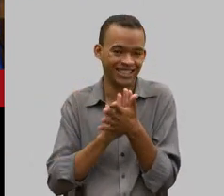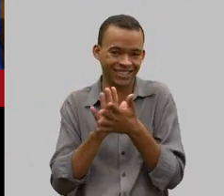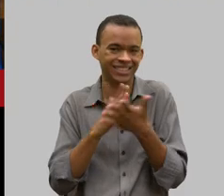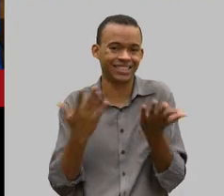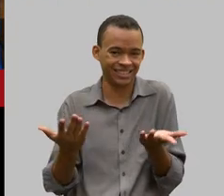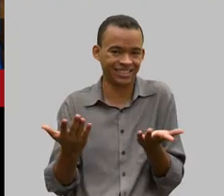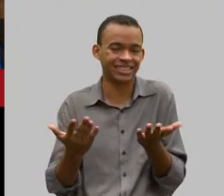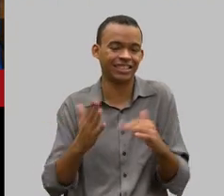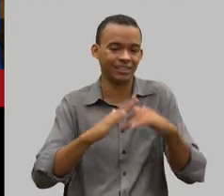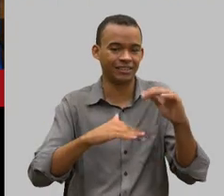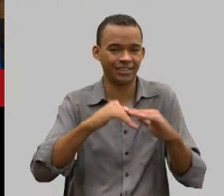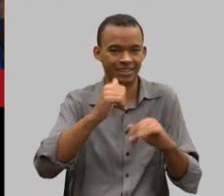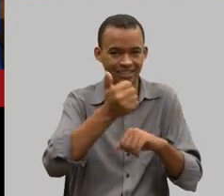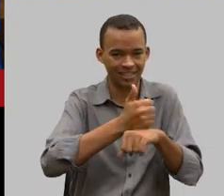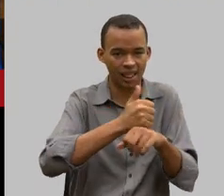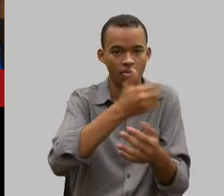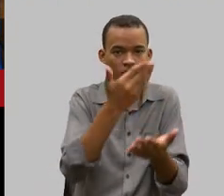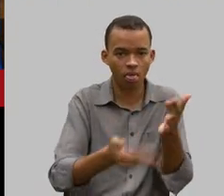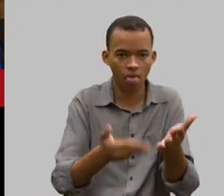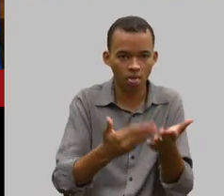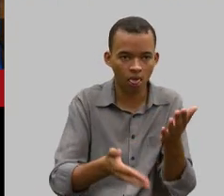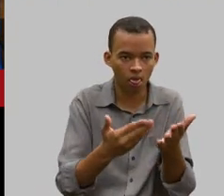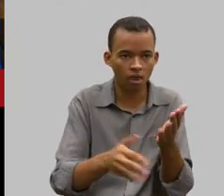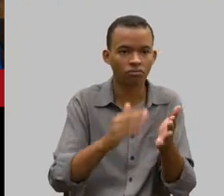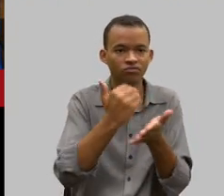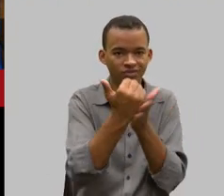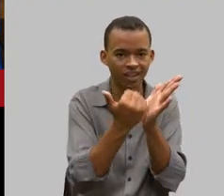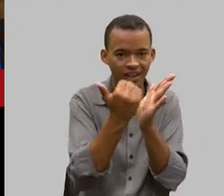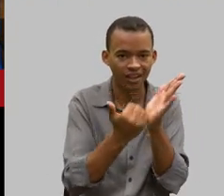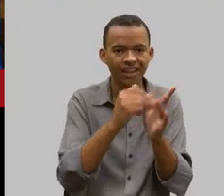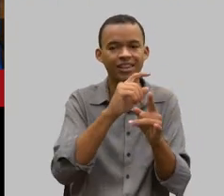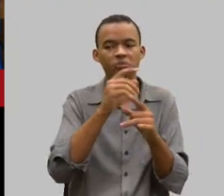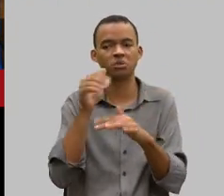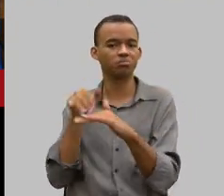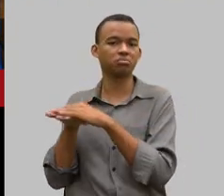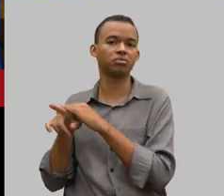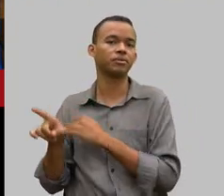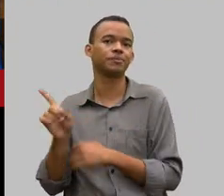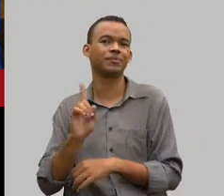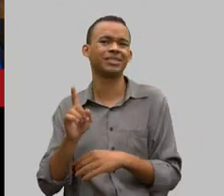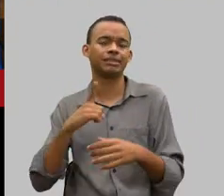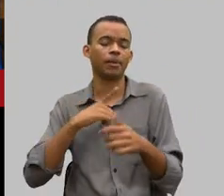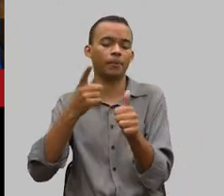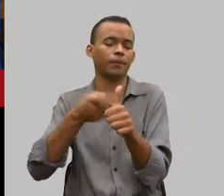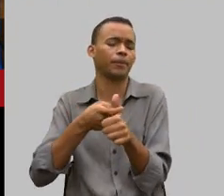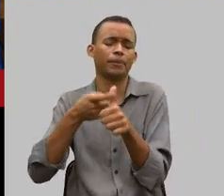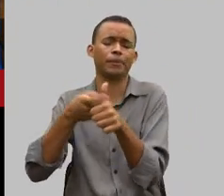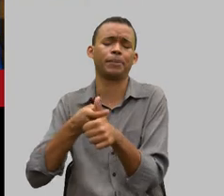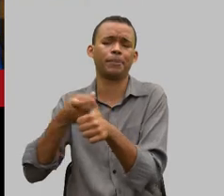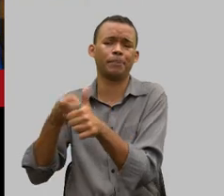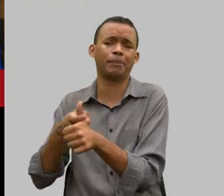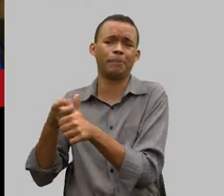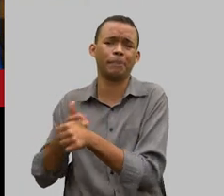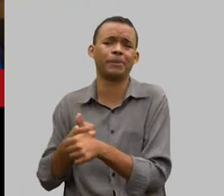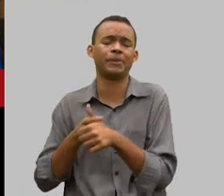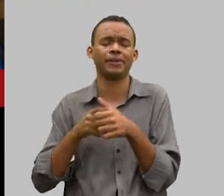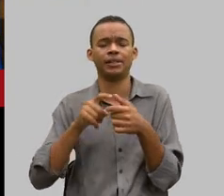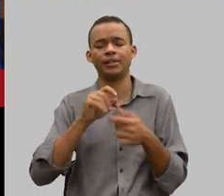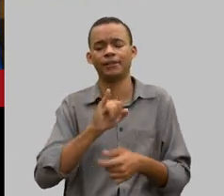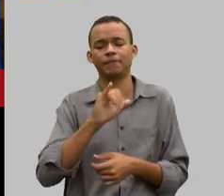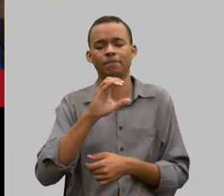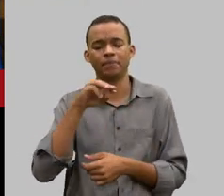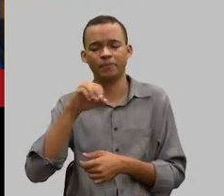tinha a dívida Ixe tem tanta dívida vai me lembrando é o ICMS o